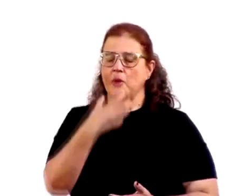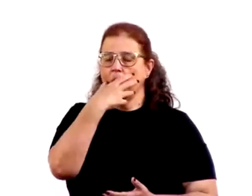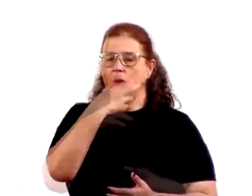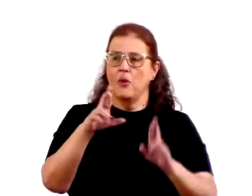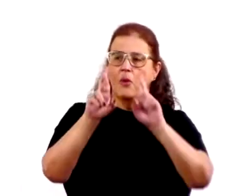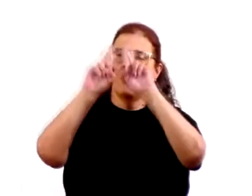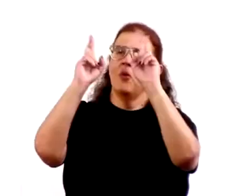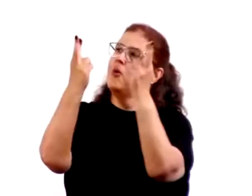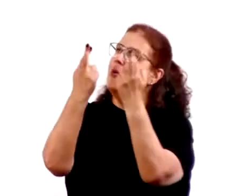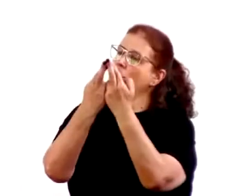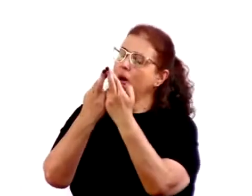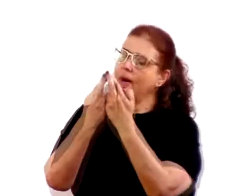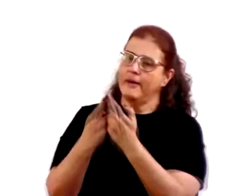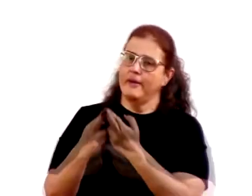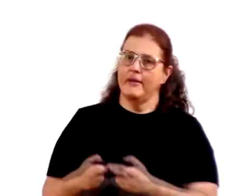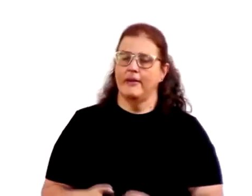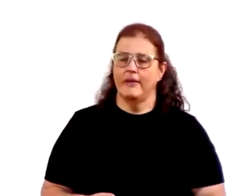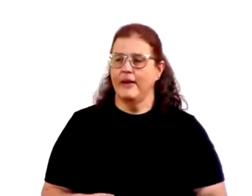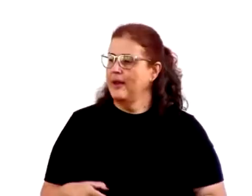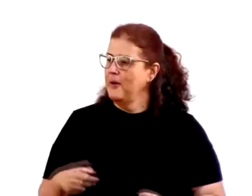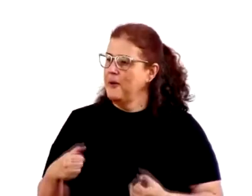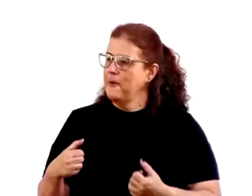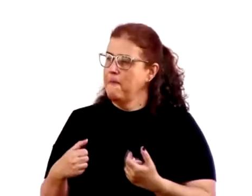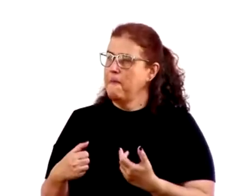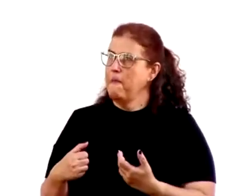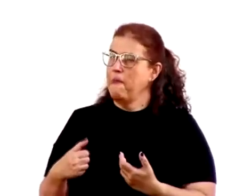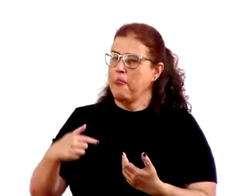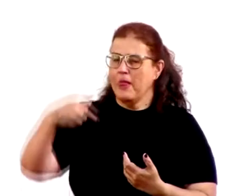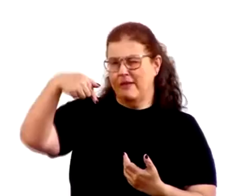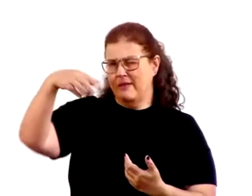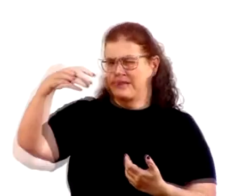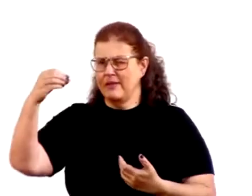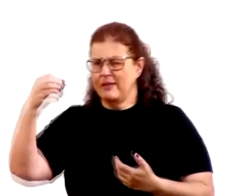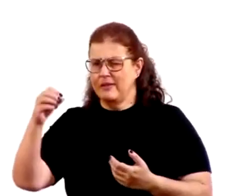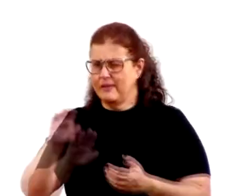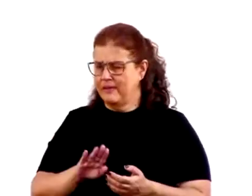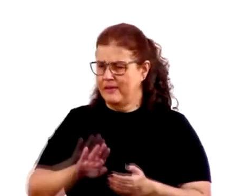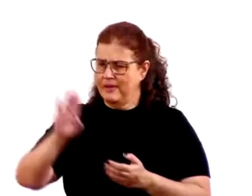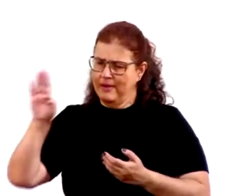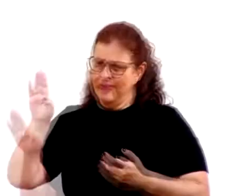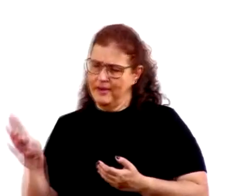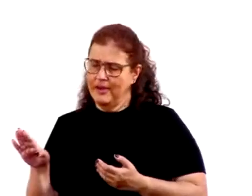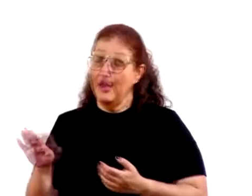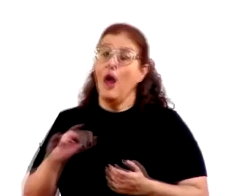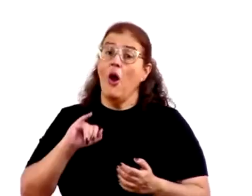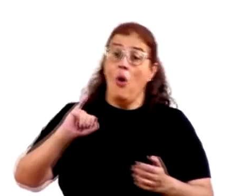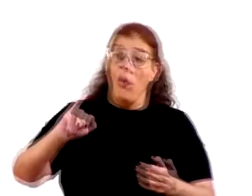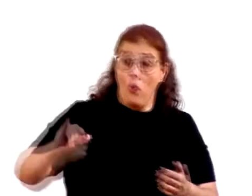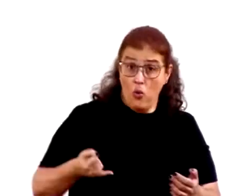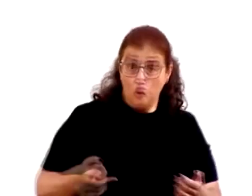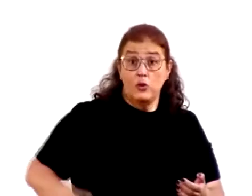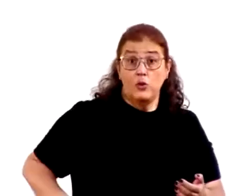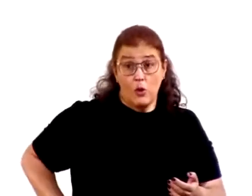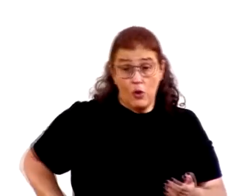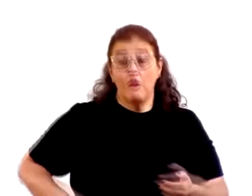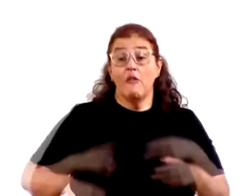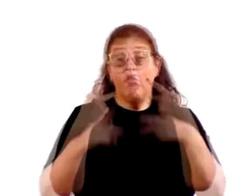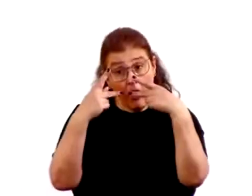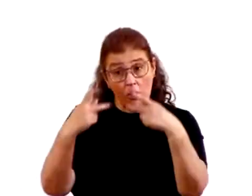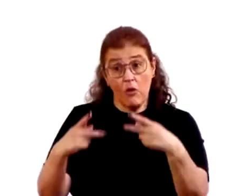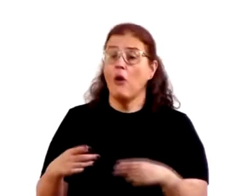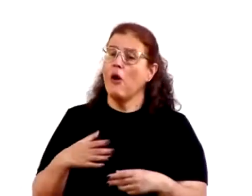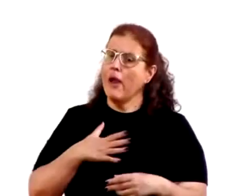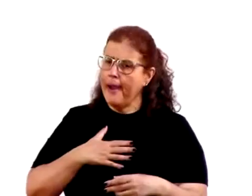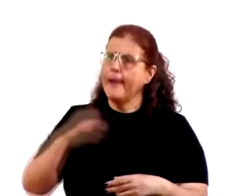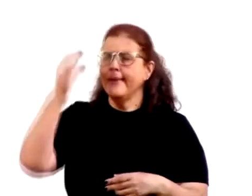que se assentaria à sua direita, assim como Jó um dia disse, eu sei que o meu Redentor